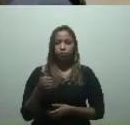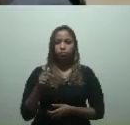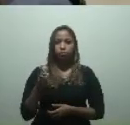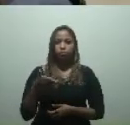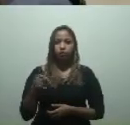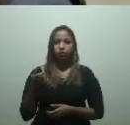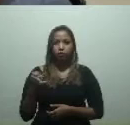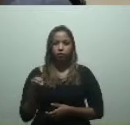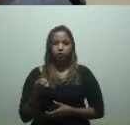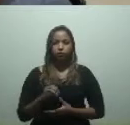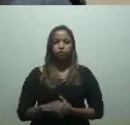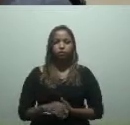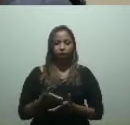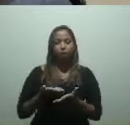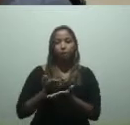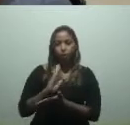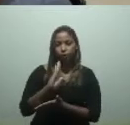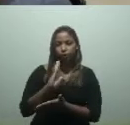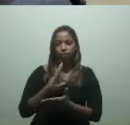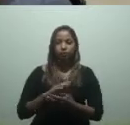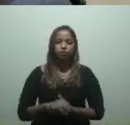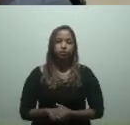01/2020. Aprovado.